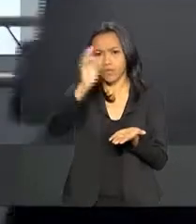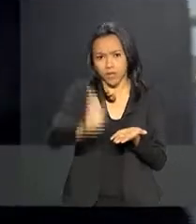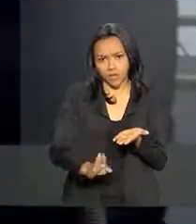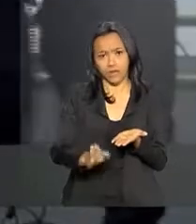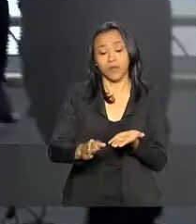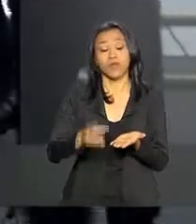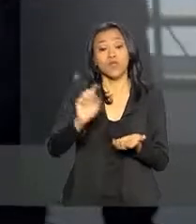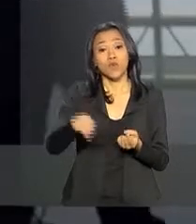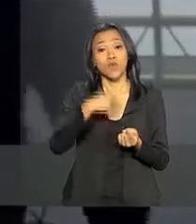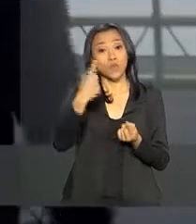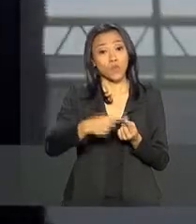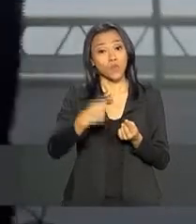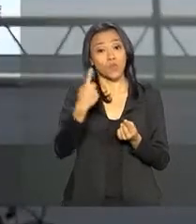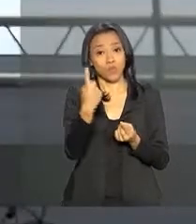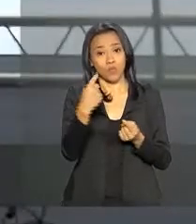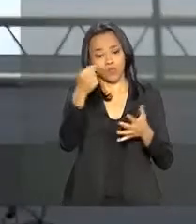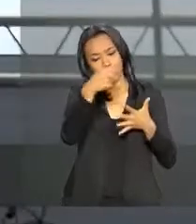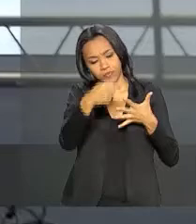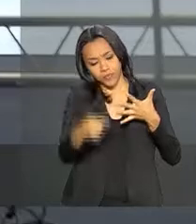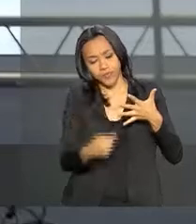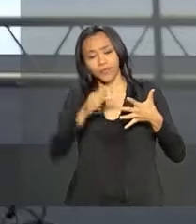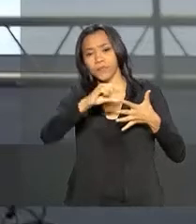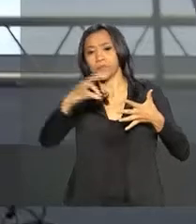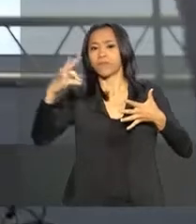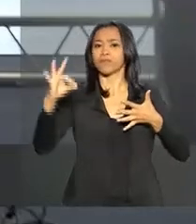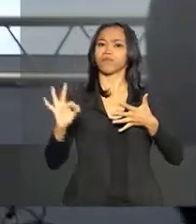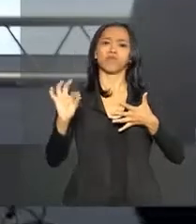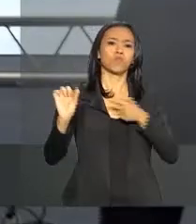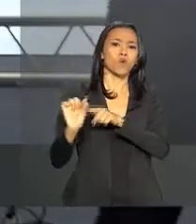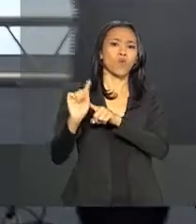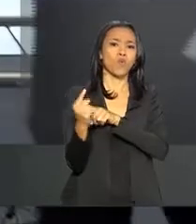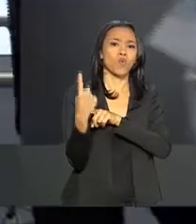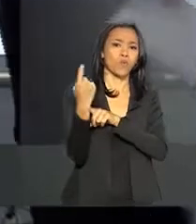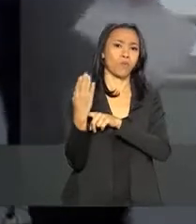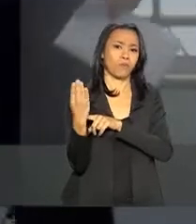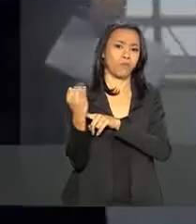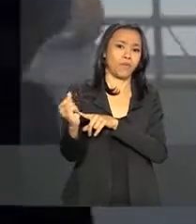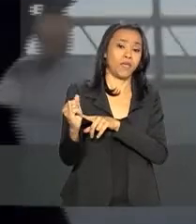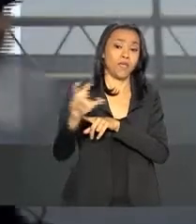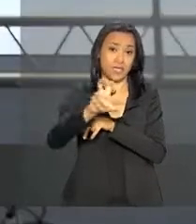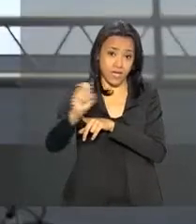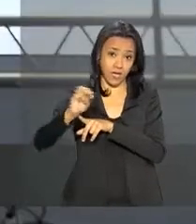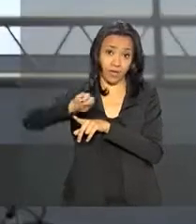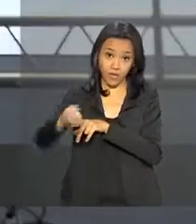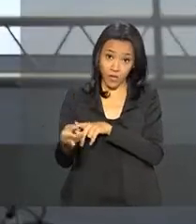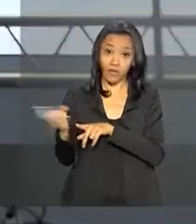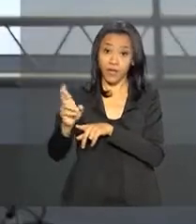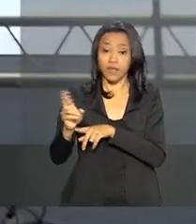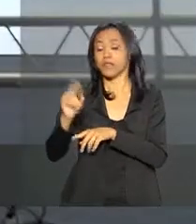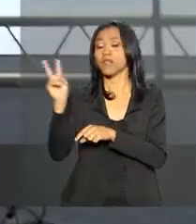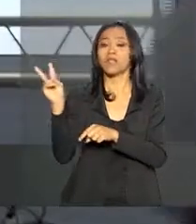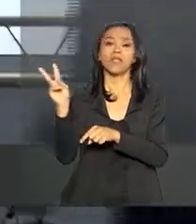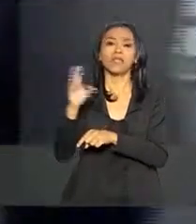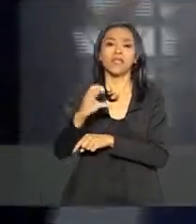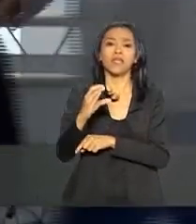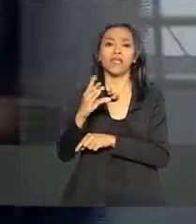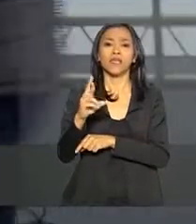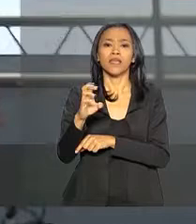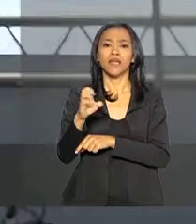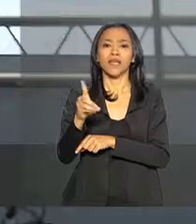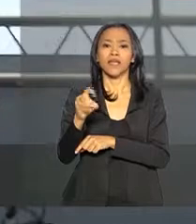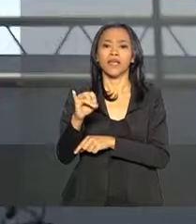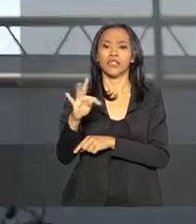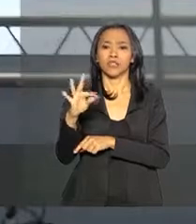Um dos itens do Rota 2030 é a concessão de até R$ 1,5 bilhão de reais em créditos tributários para empresas